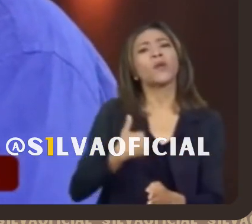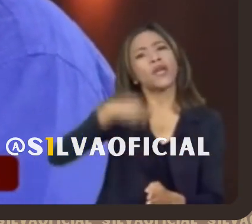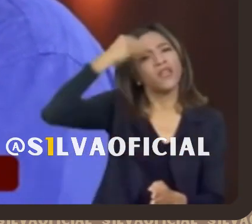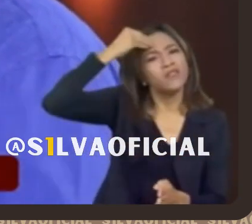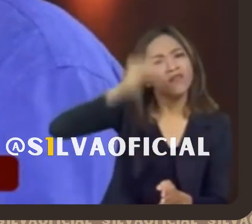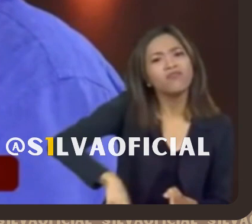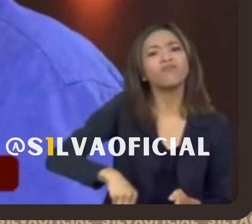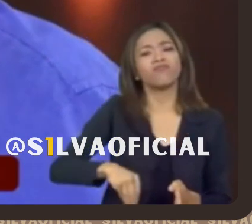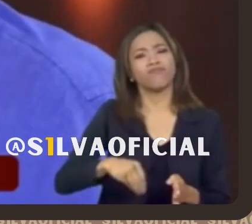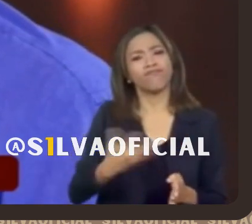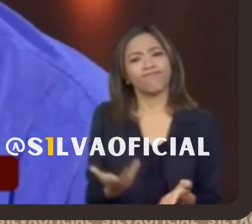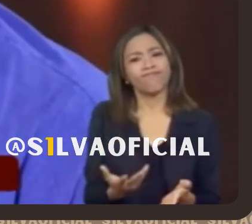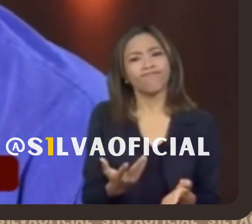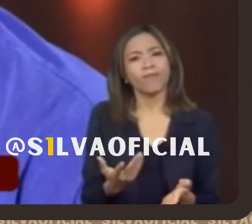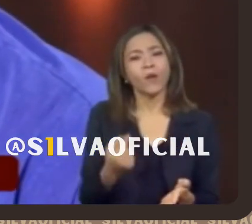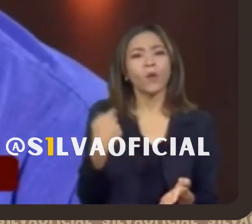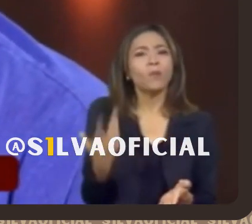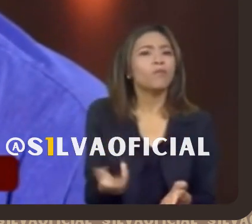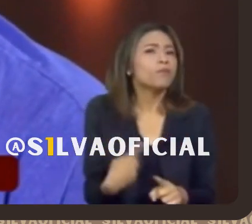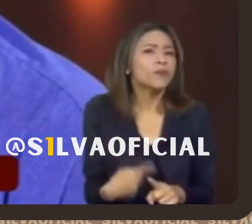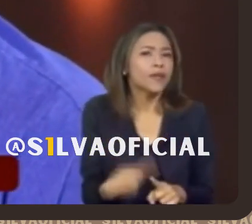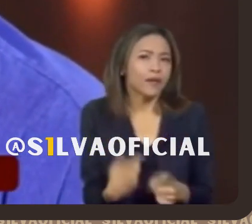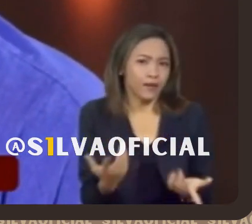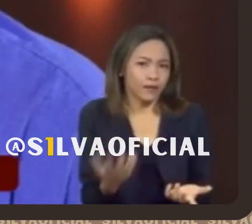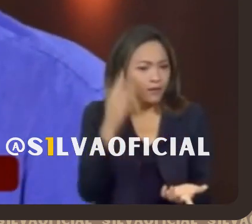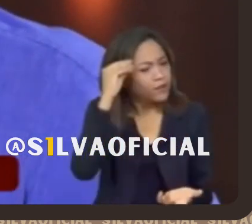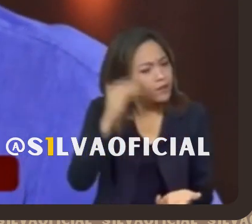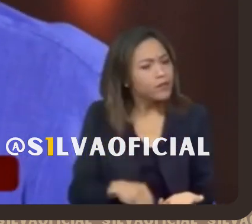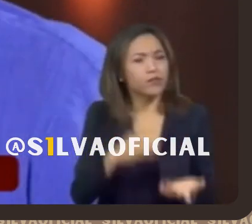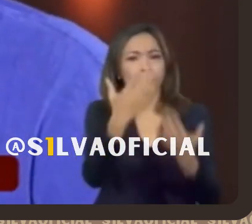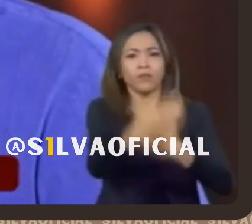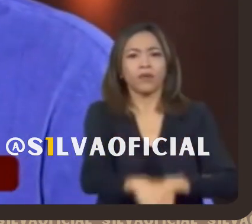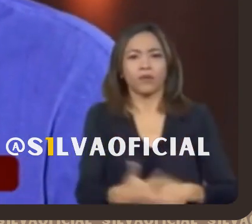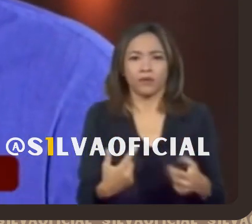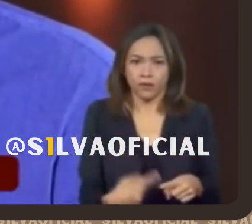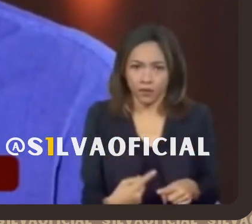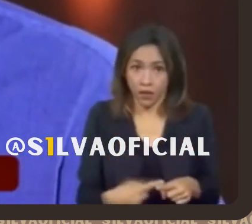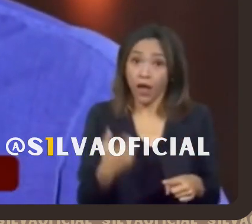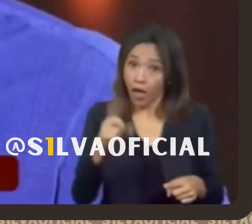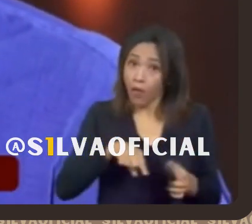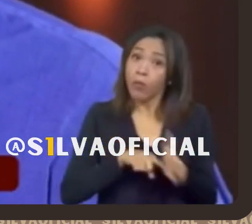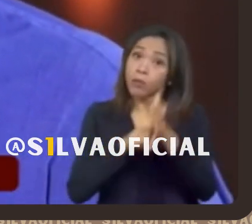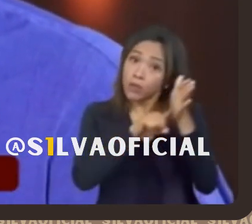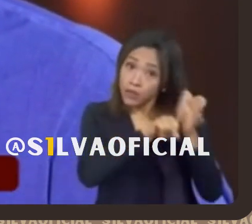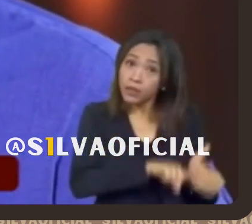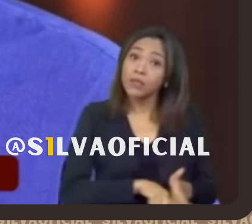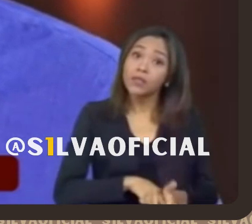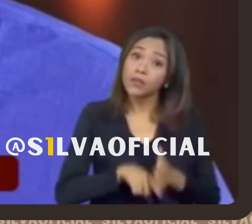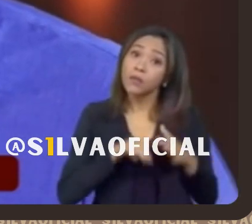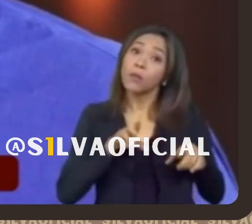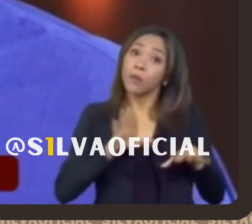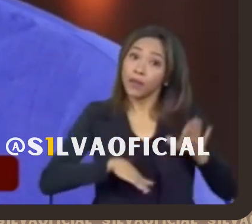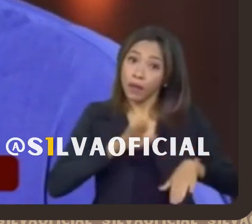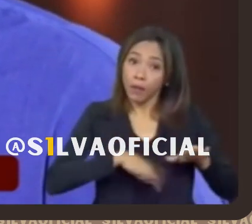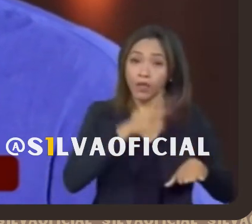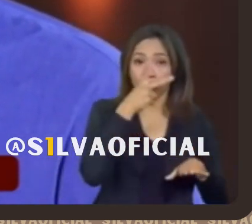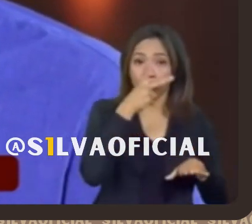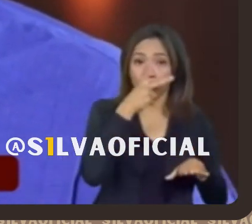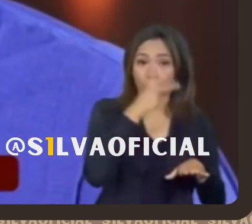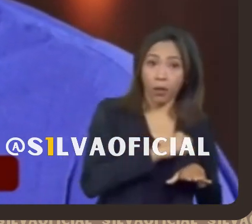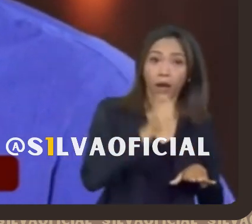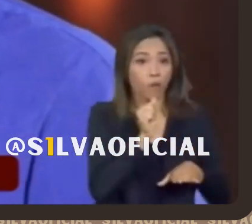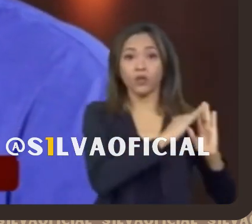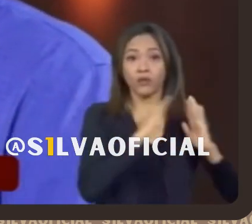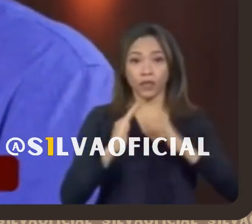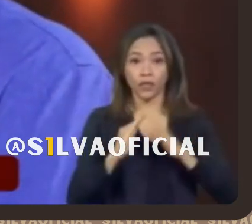essa eu acho que é uma pesquisa que a gente tem que fazer porque eu acho que depende muito do do pai e da mãe depende muito dos vizinhos depende muito dos